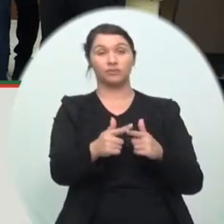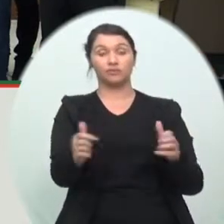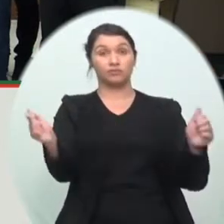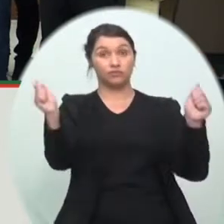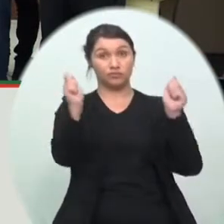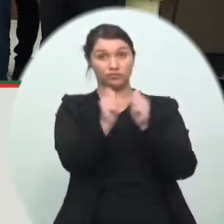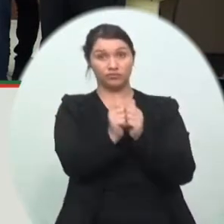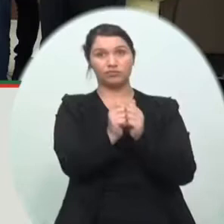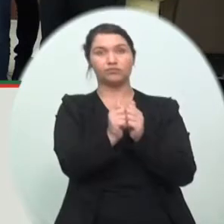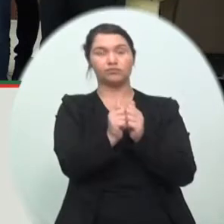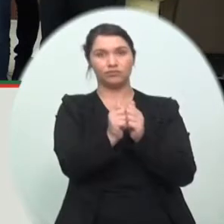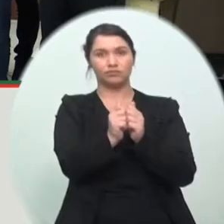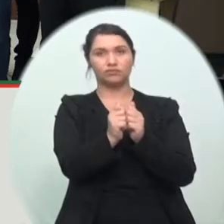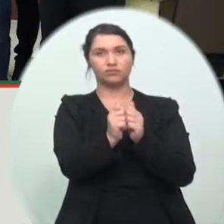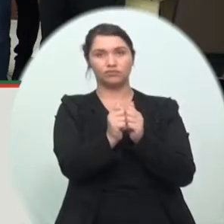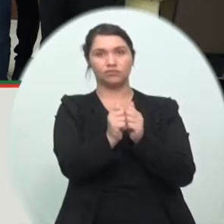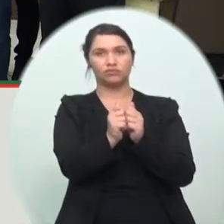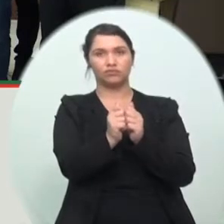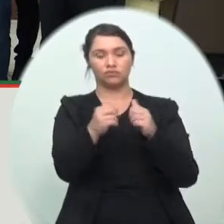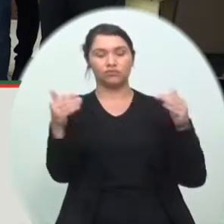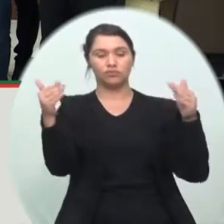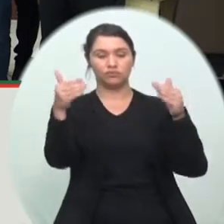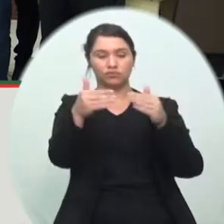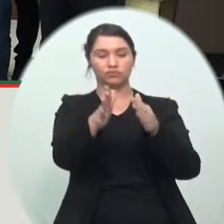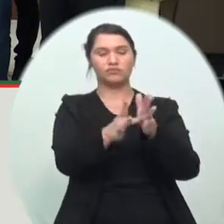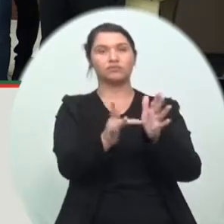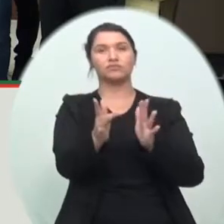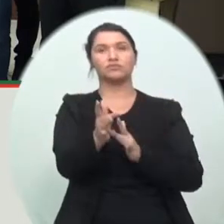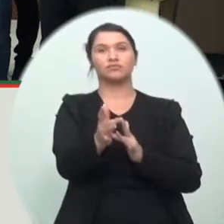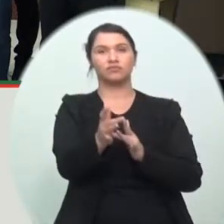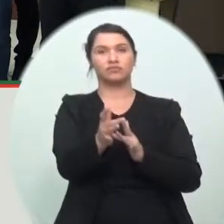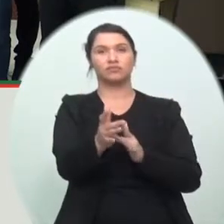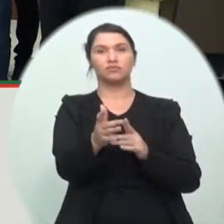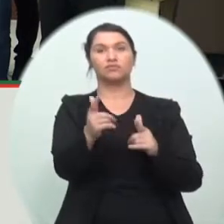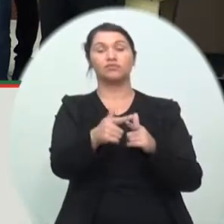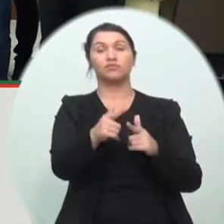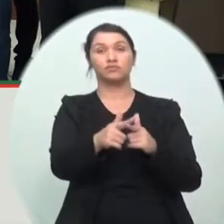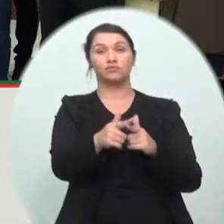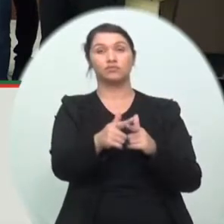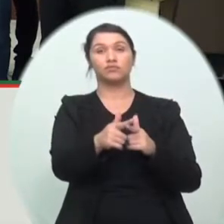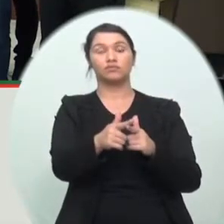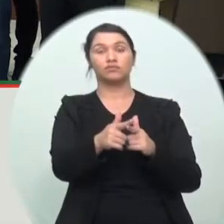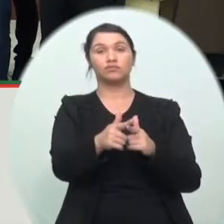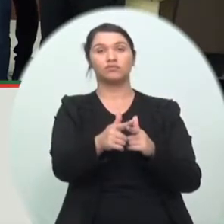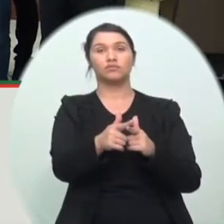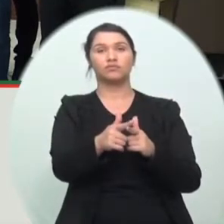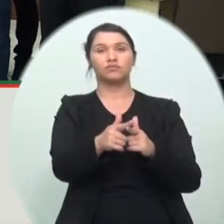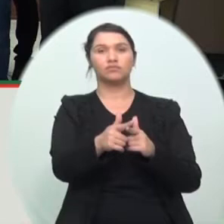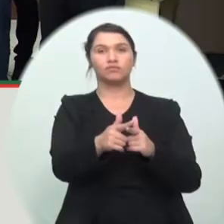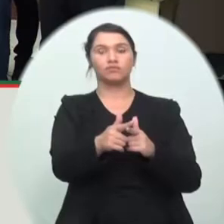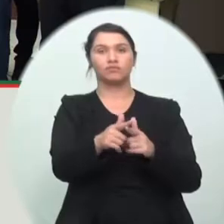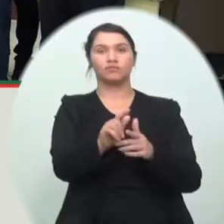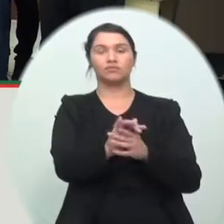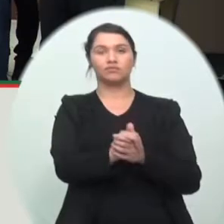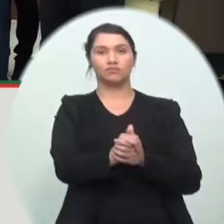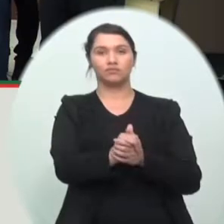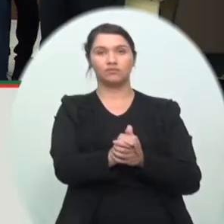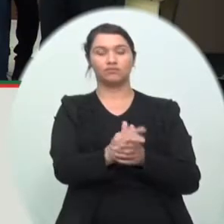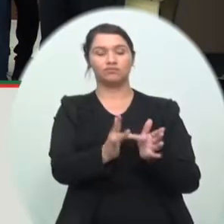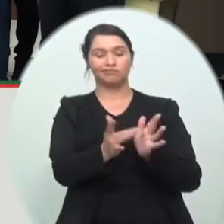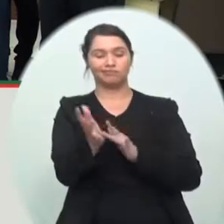que Jesus quis ensinar quando esteve na Terra. E queria dizer